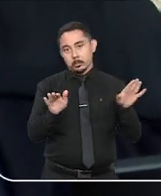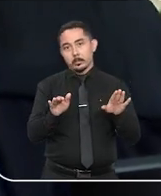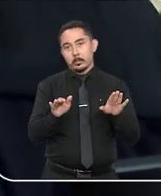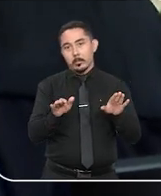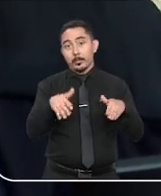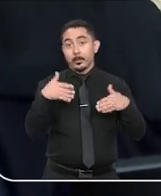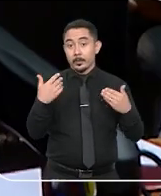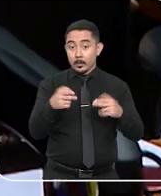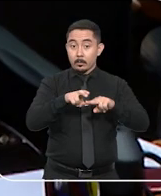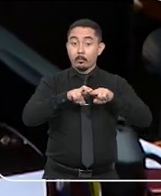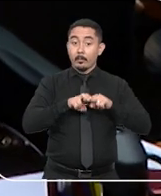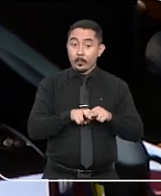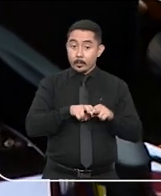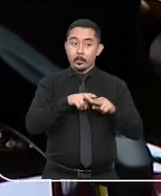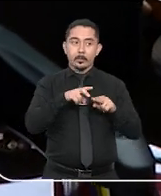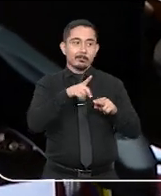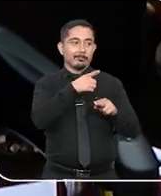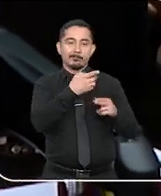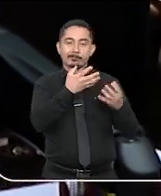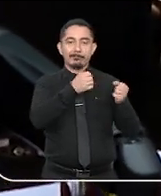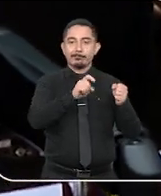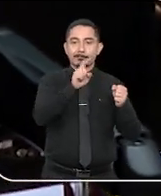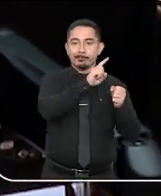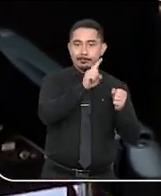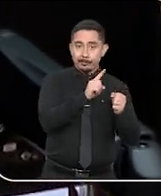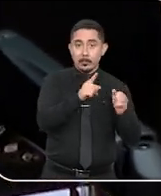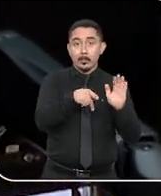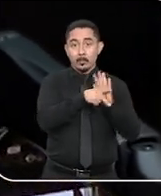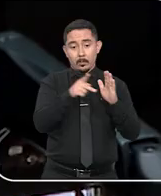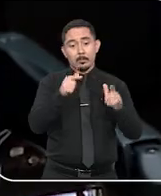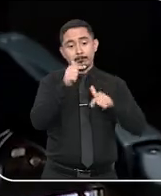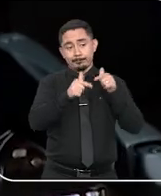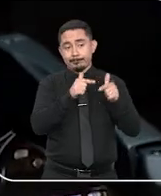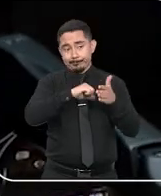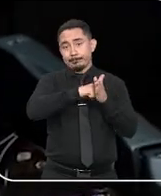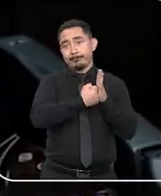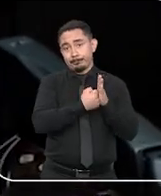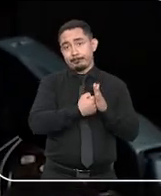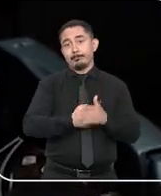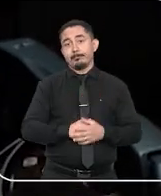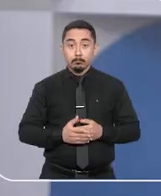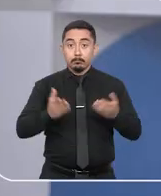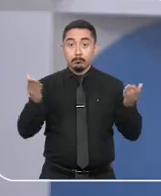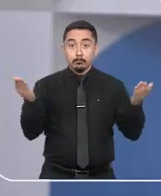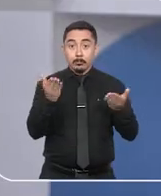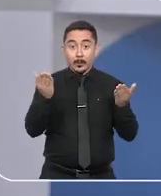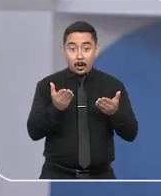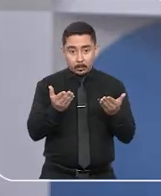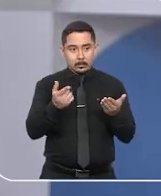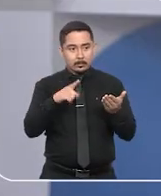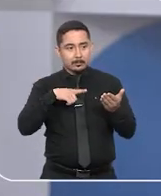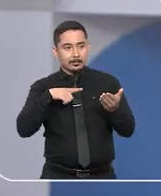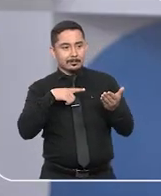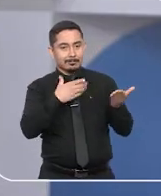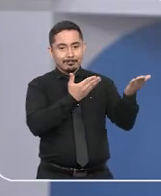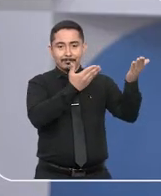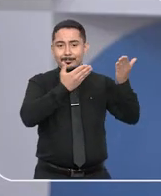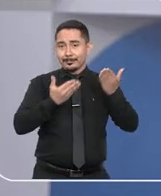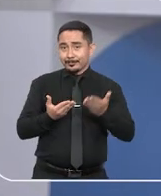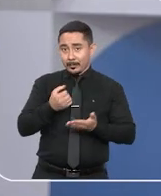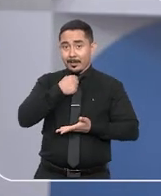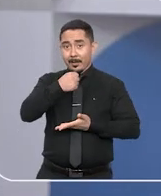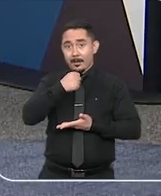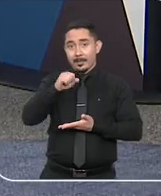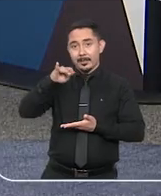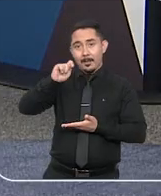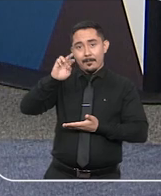julgar a ação, e por isso é justificado o deferimento da liminar para sobrestar a ação trabalhista. E agora a gente recebe no estúdio